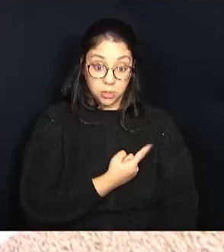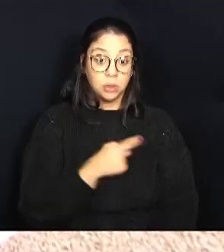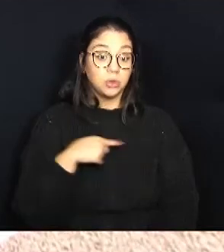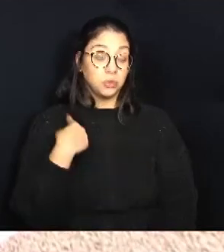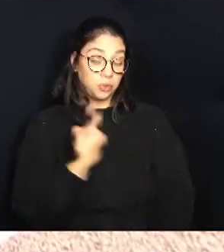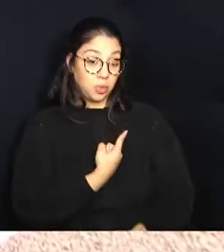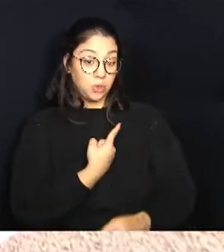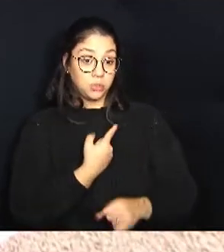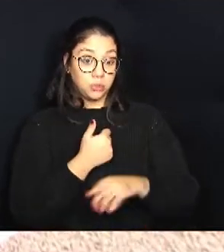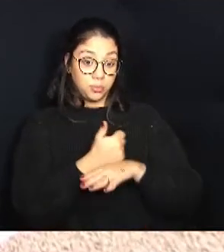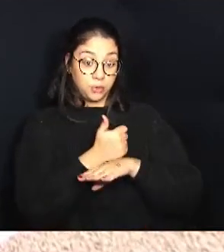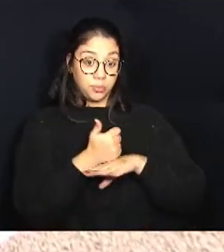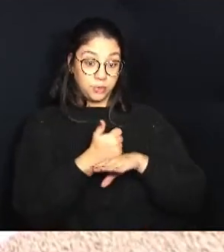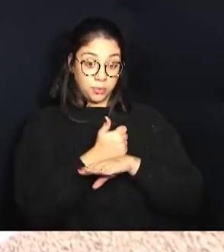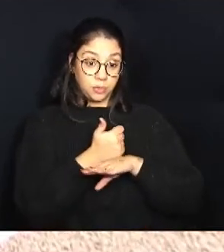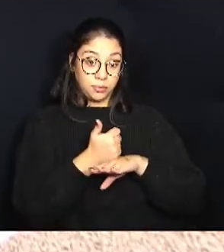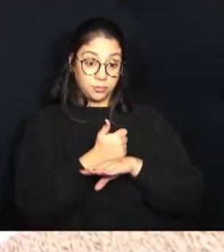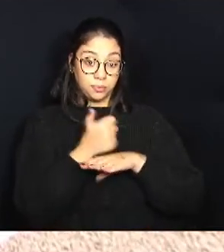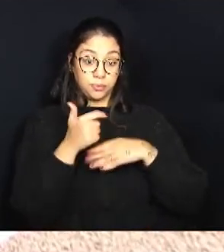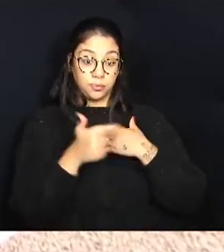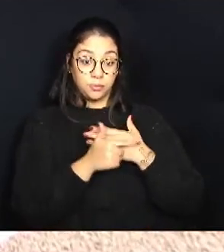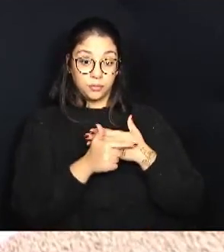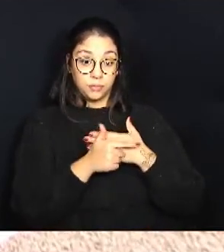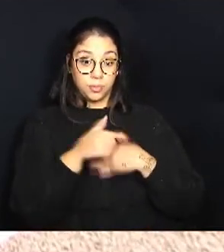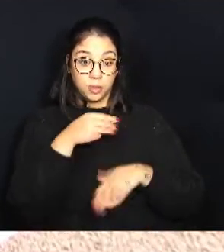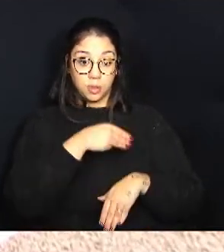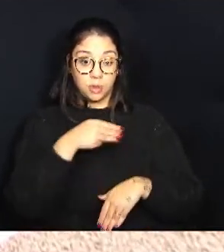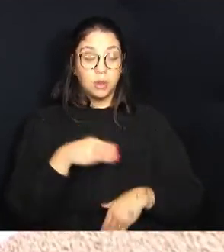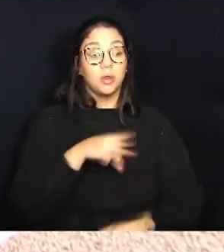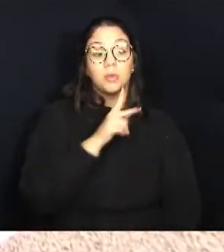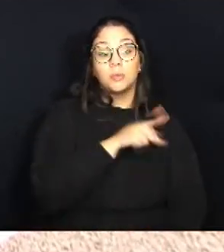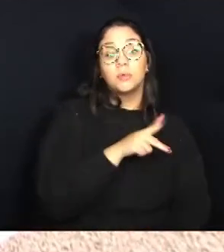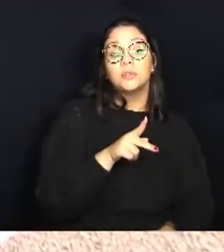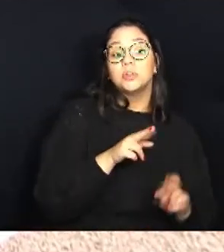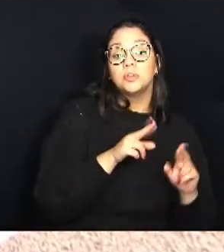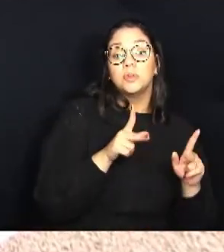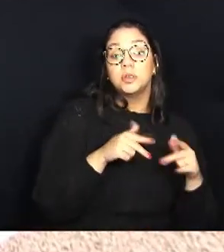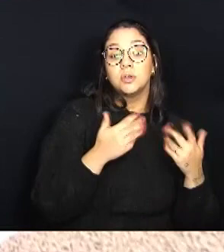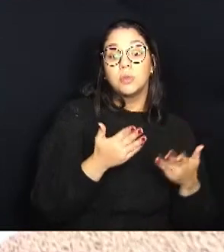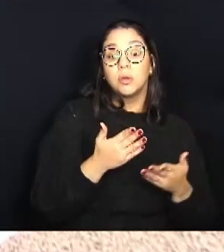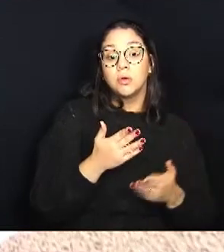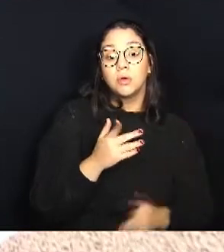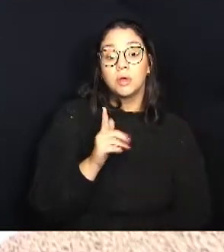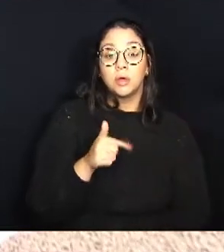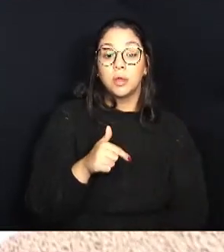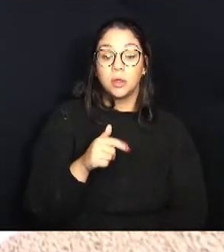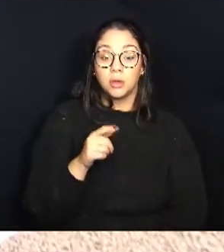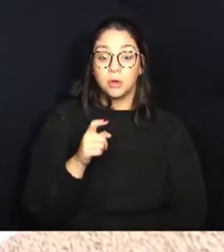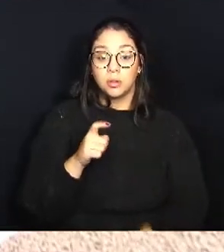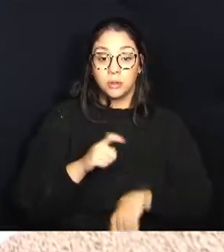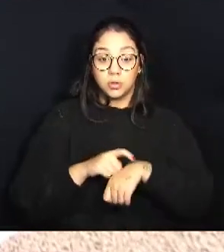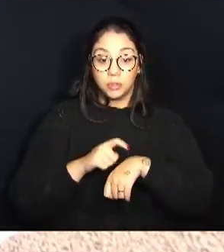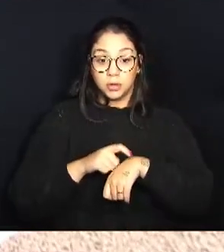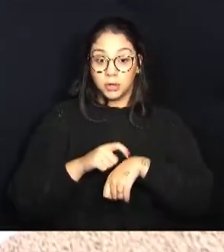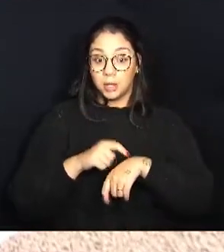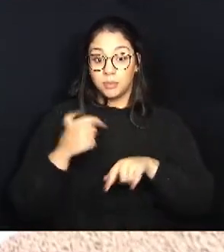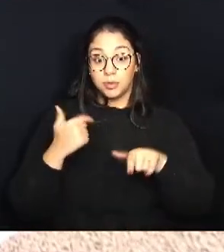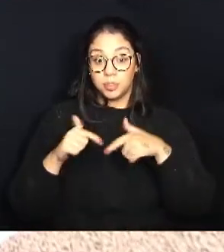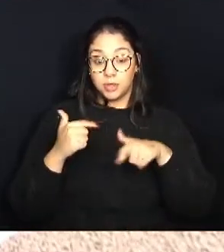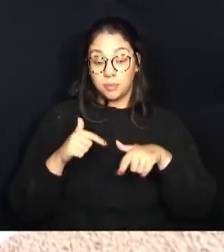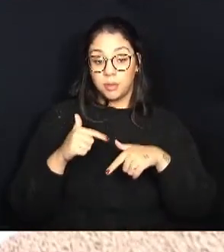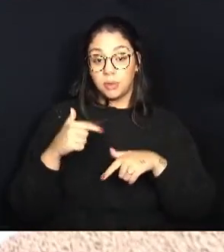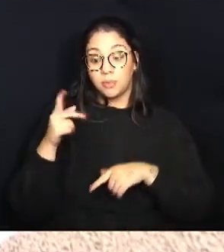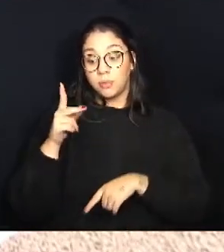nosso profissional, né, nosso cargo, que é monitor, e o professor, é desde a jornada do tempo de trabalho. O